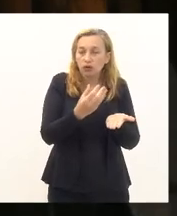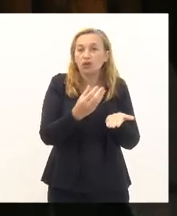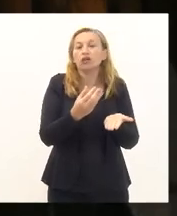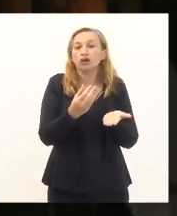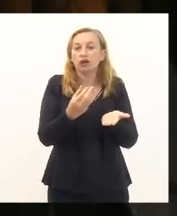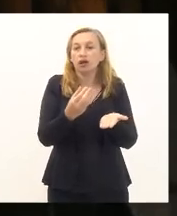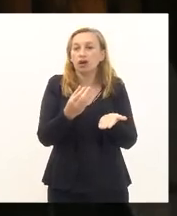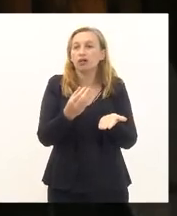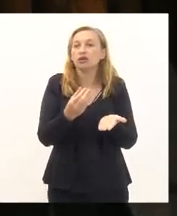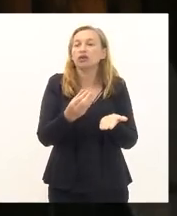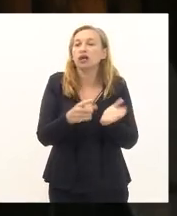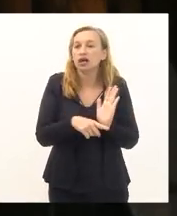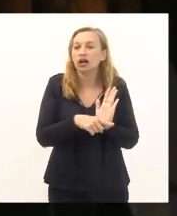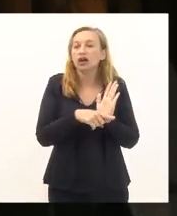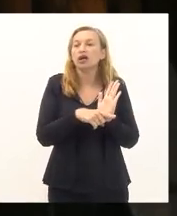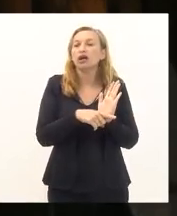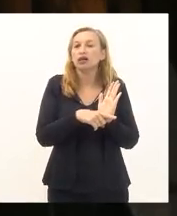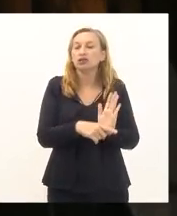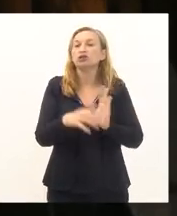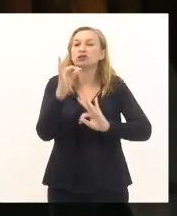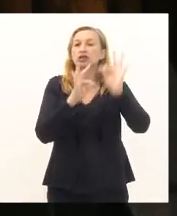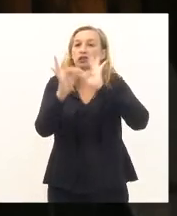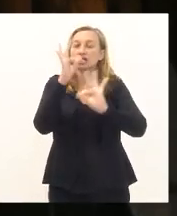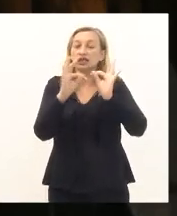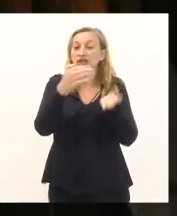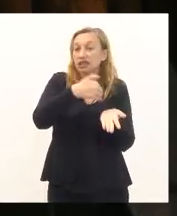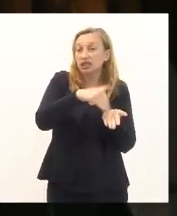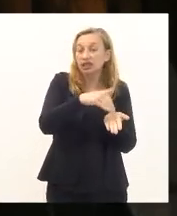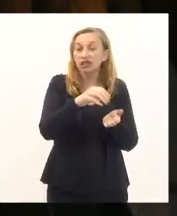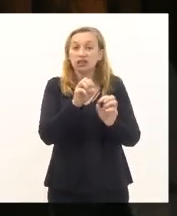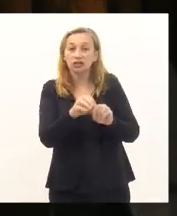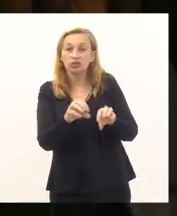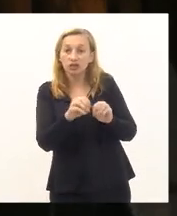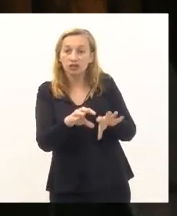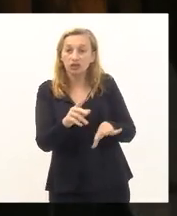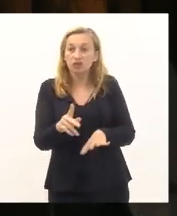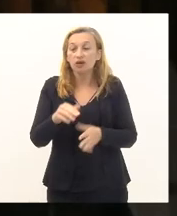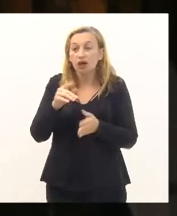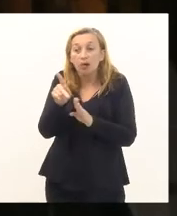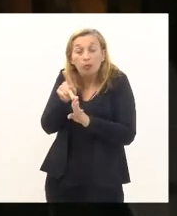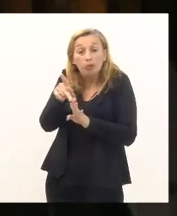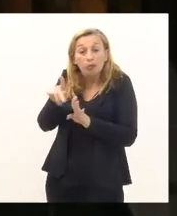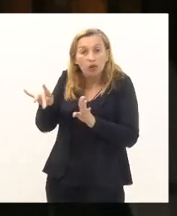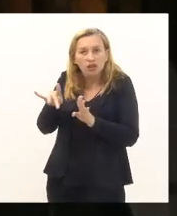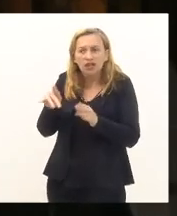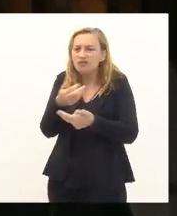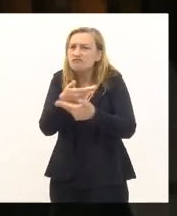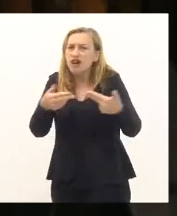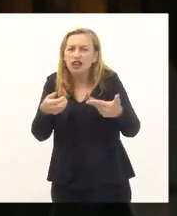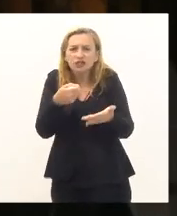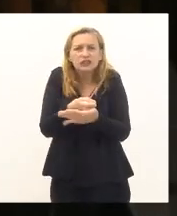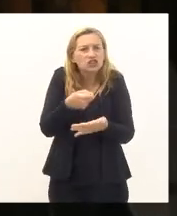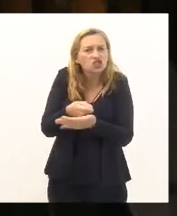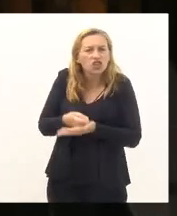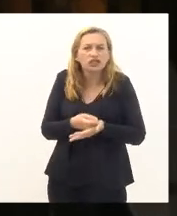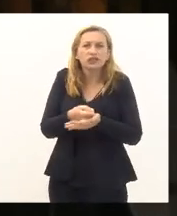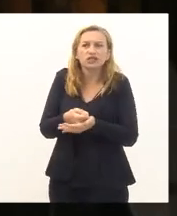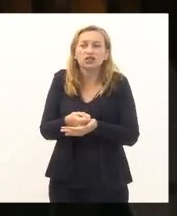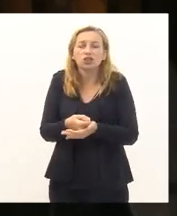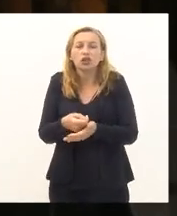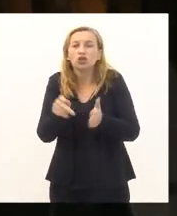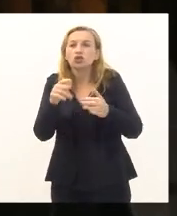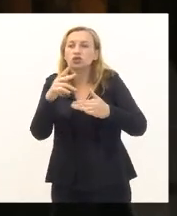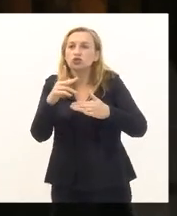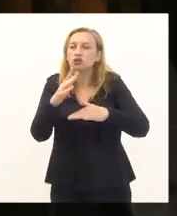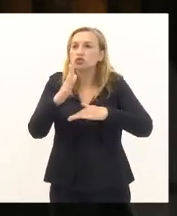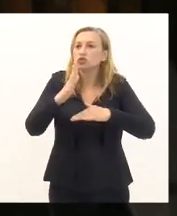educação. E a Secretaria de Educação publicou uma portaria fazendo uma série de exigências que os